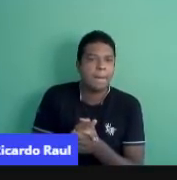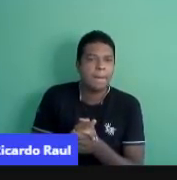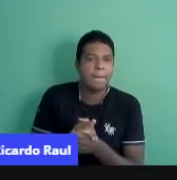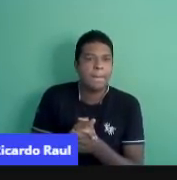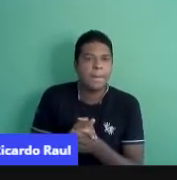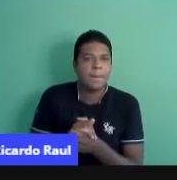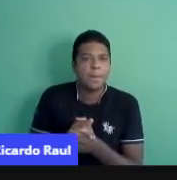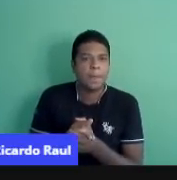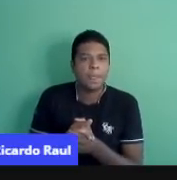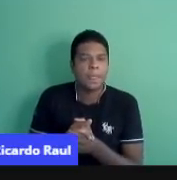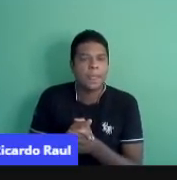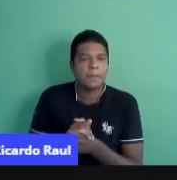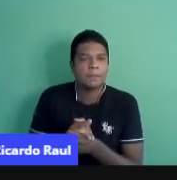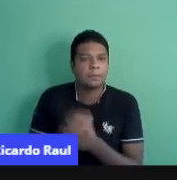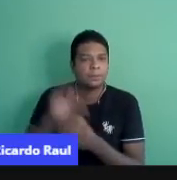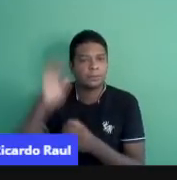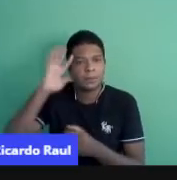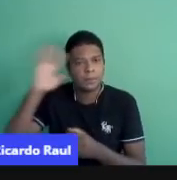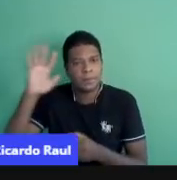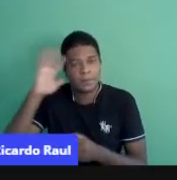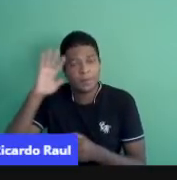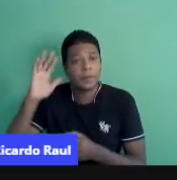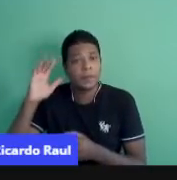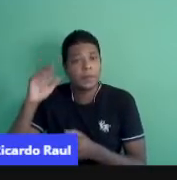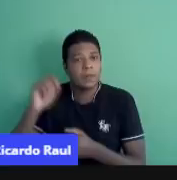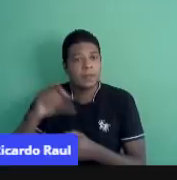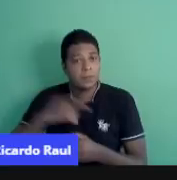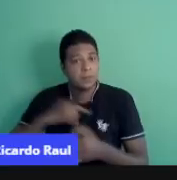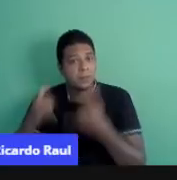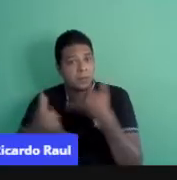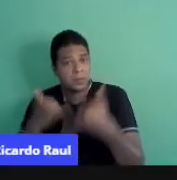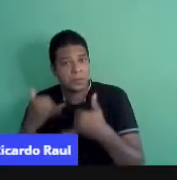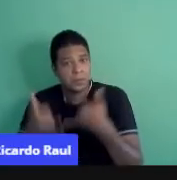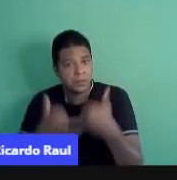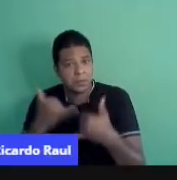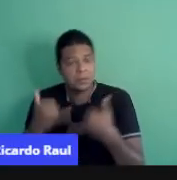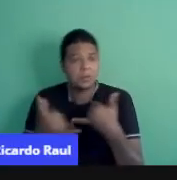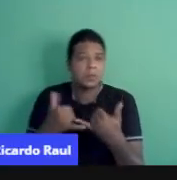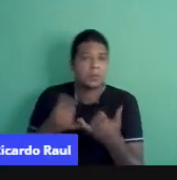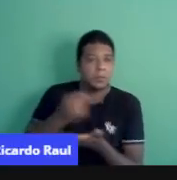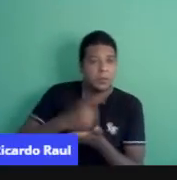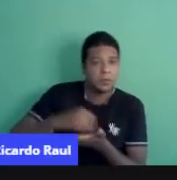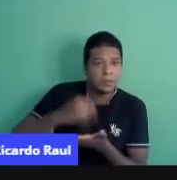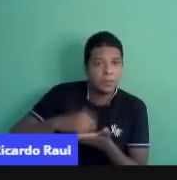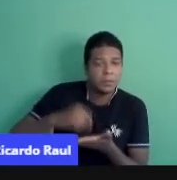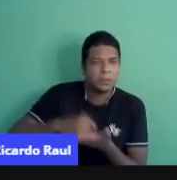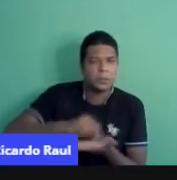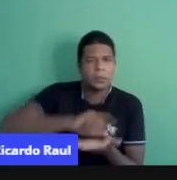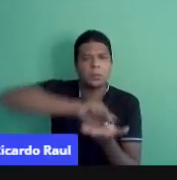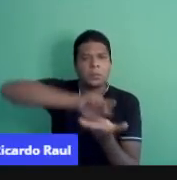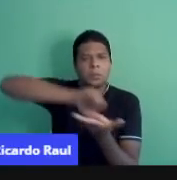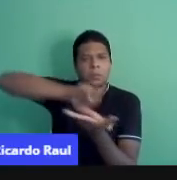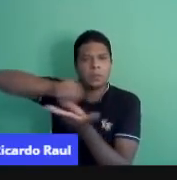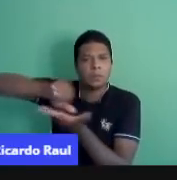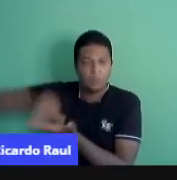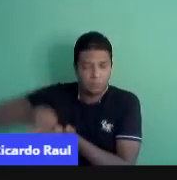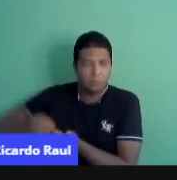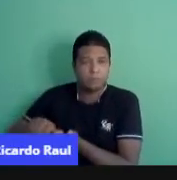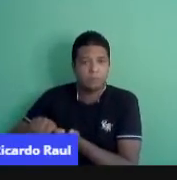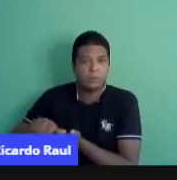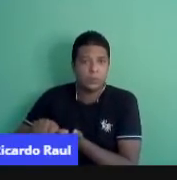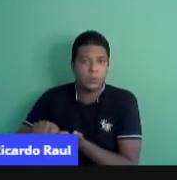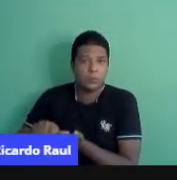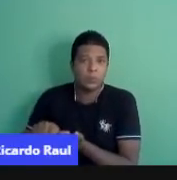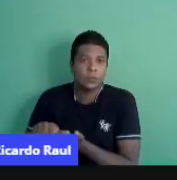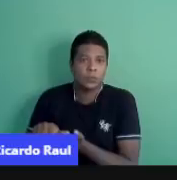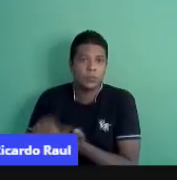que utilizam essas brincadeiras em suas obras. São diversas possibilidades que surgem dentro